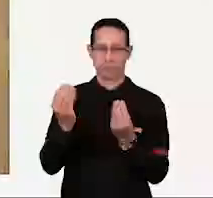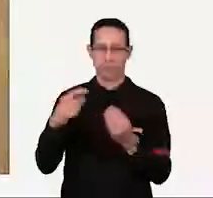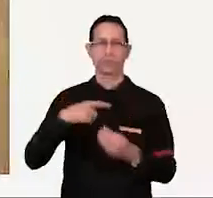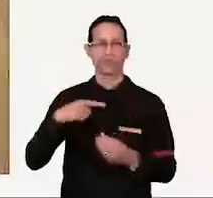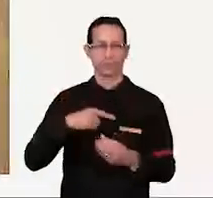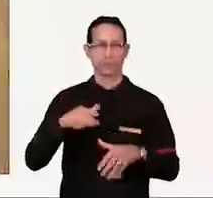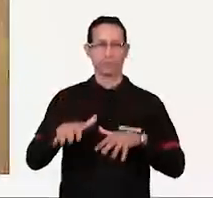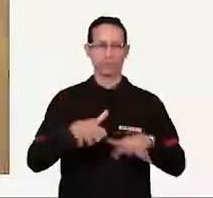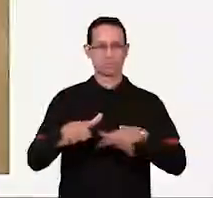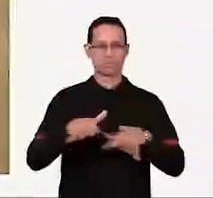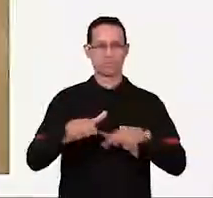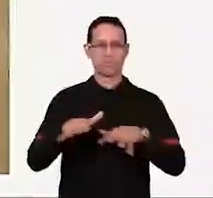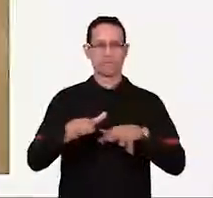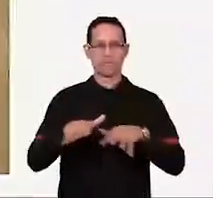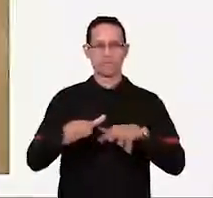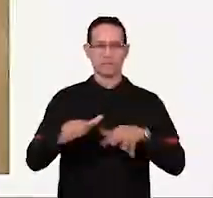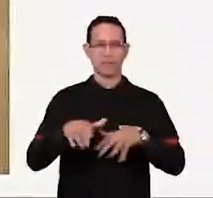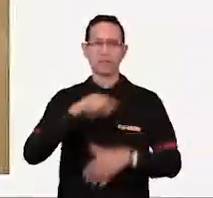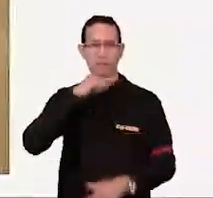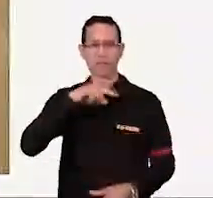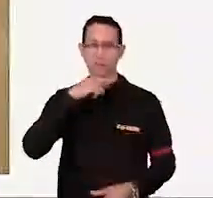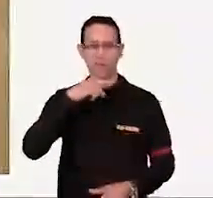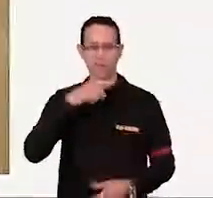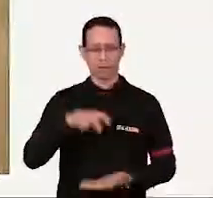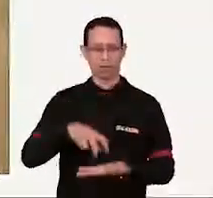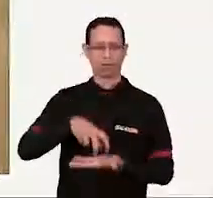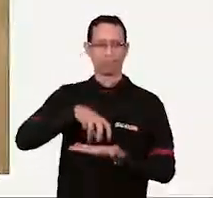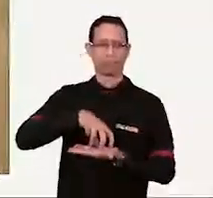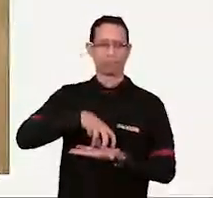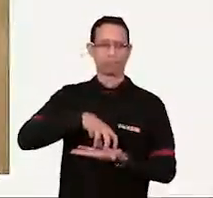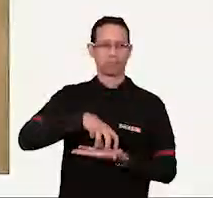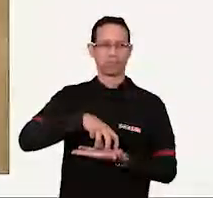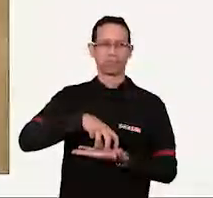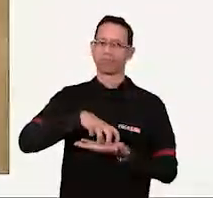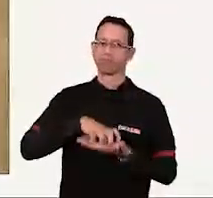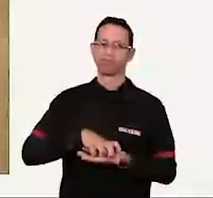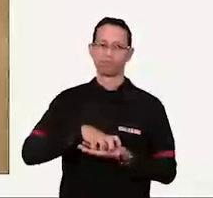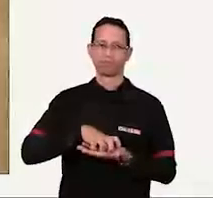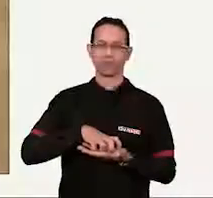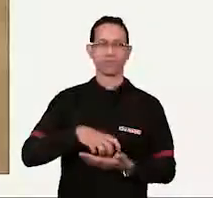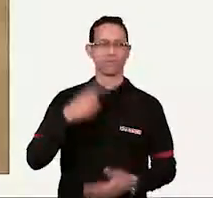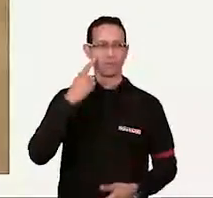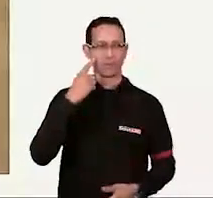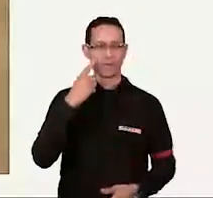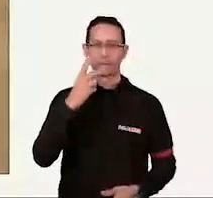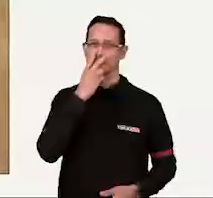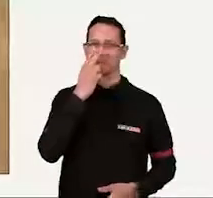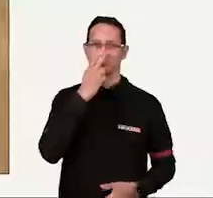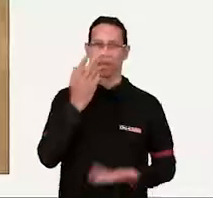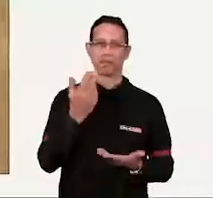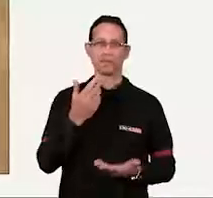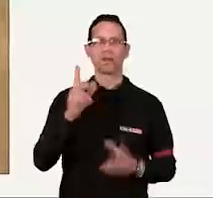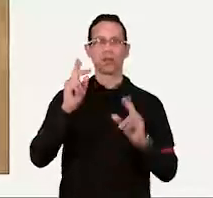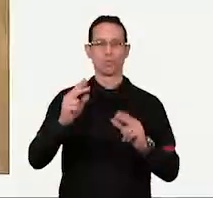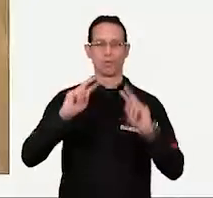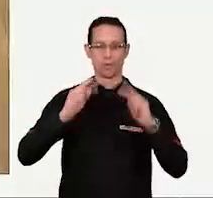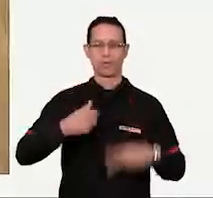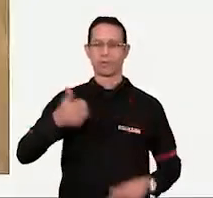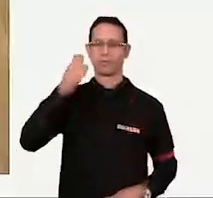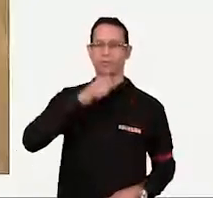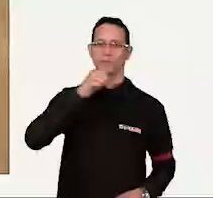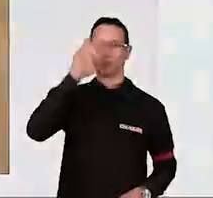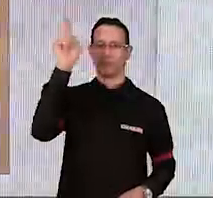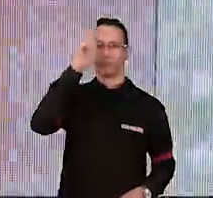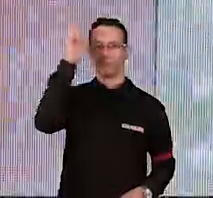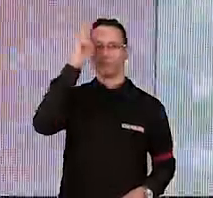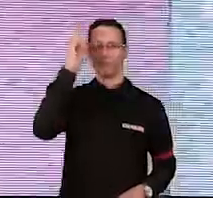dos piores que eu peguei. Esse animal nem conseguia ficar em pé. Se ele fosse um ser humano, eu ia achar que ele tinha bebido alguma coisa. Mas assim, ele não conseguia